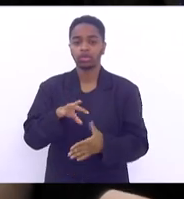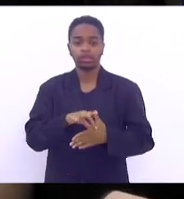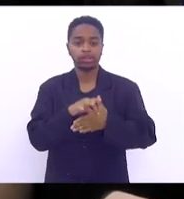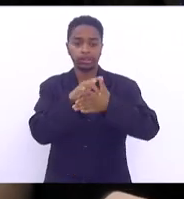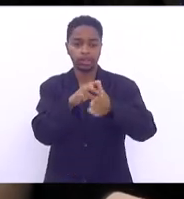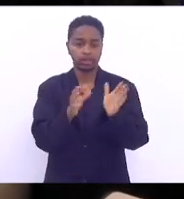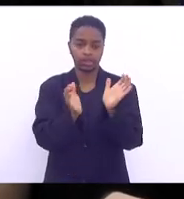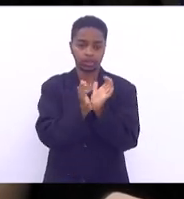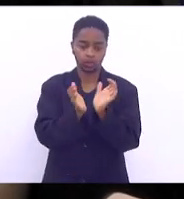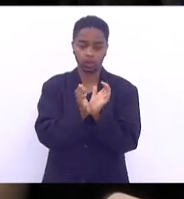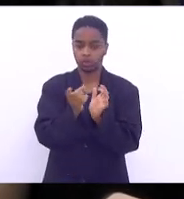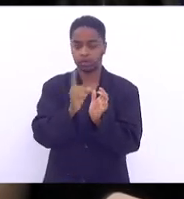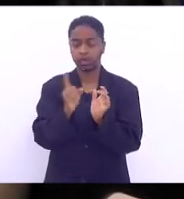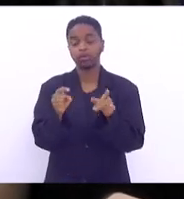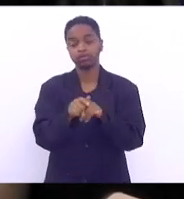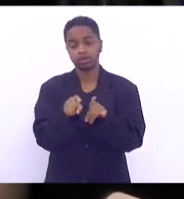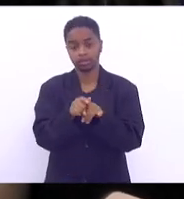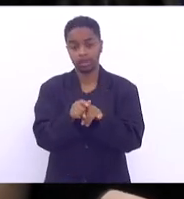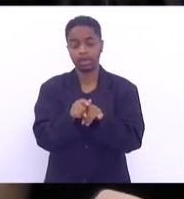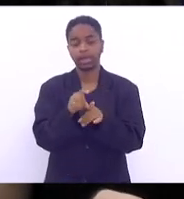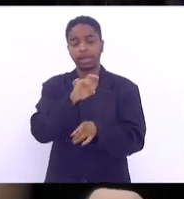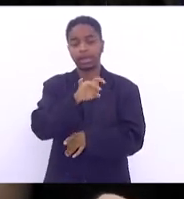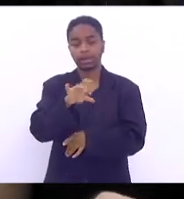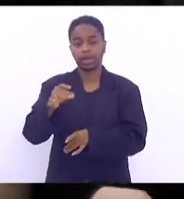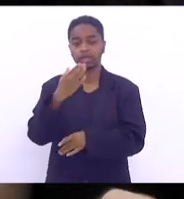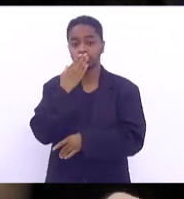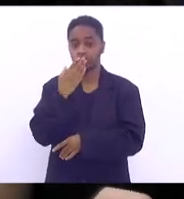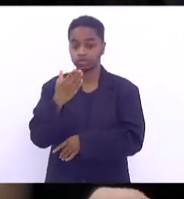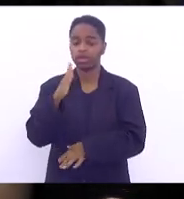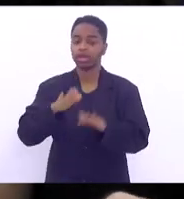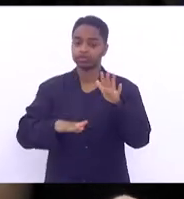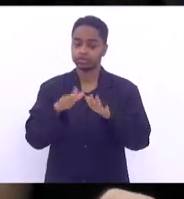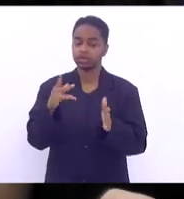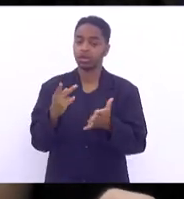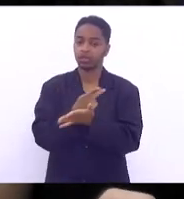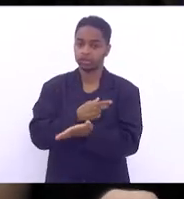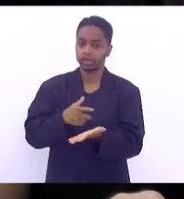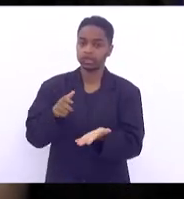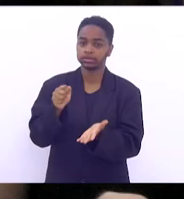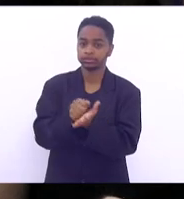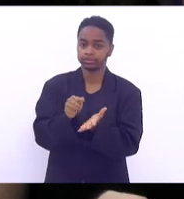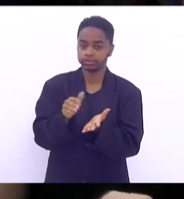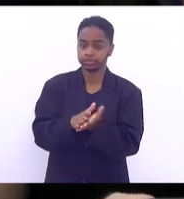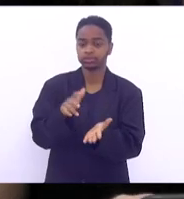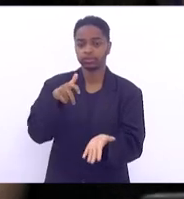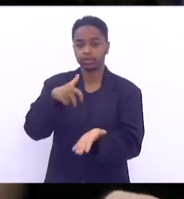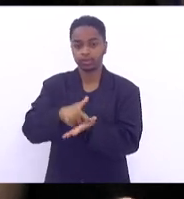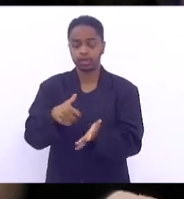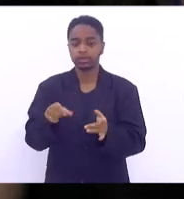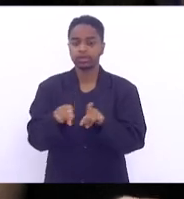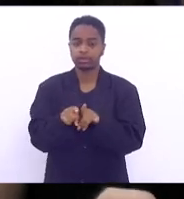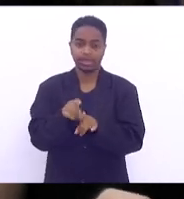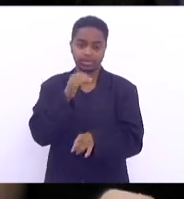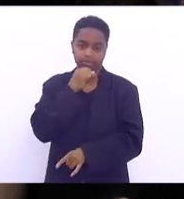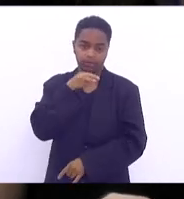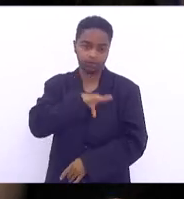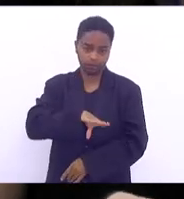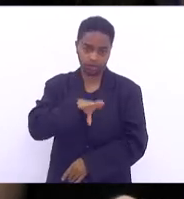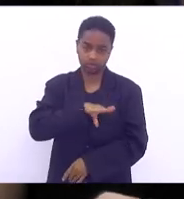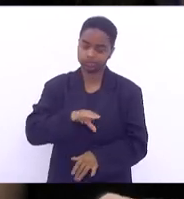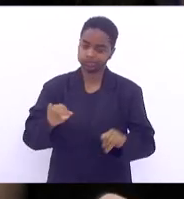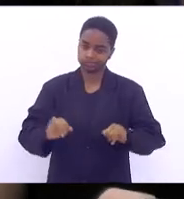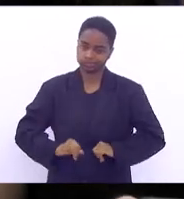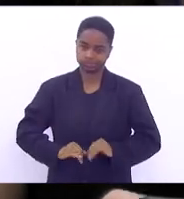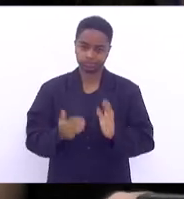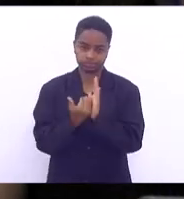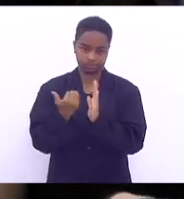presidentes das torcidas, os clubes também, por vezes, são penalizados. A gente cansou de ver o Vasco, que sofre pra